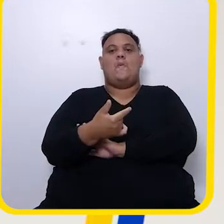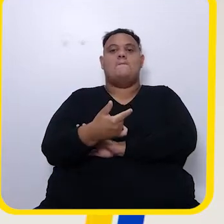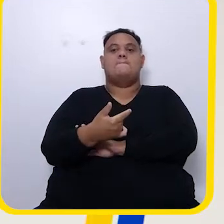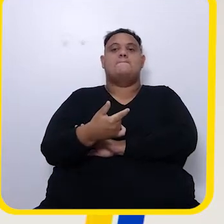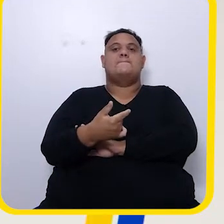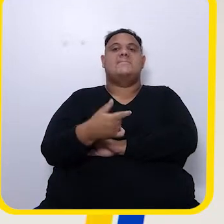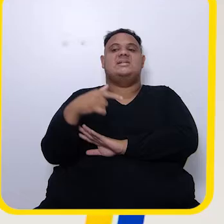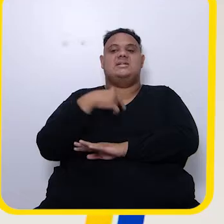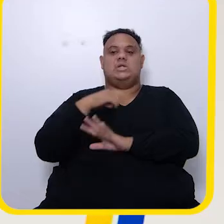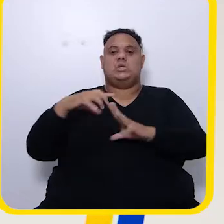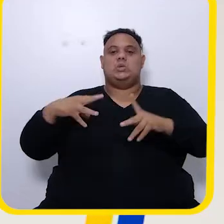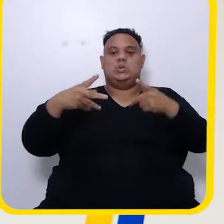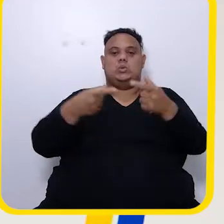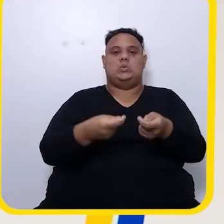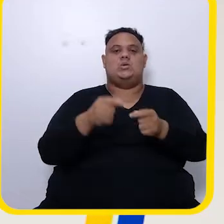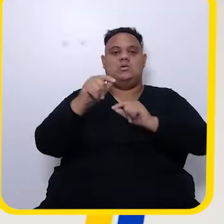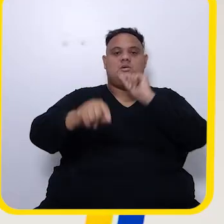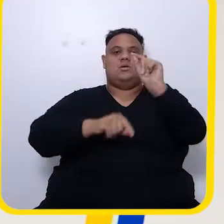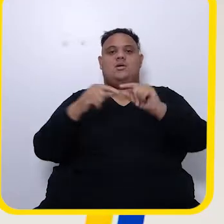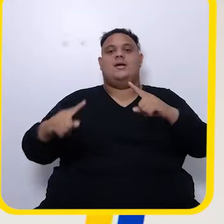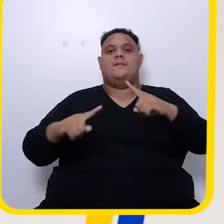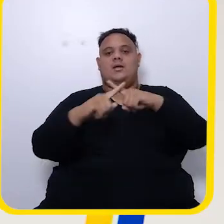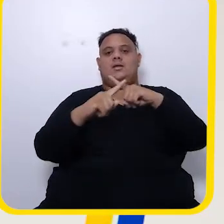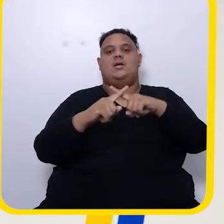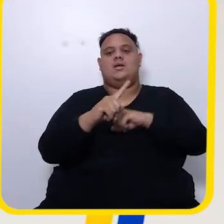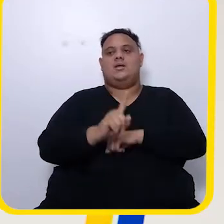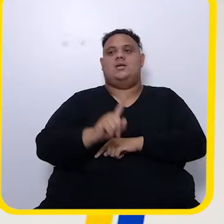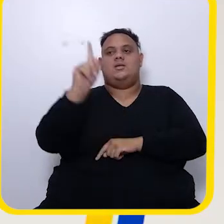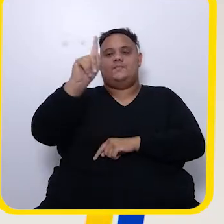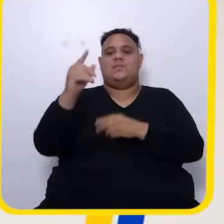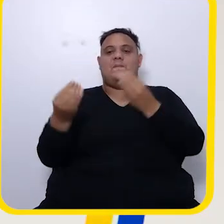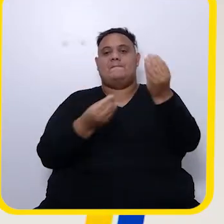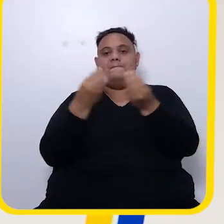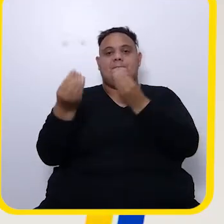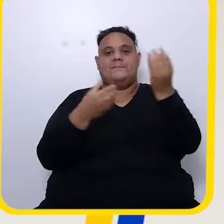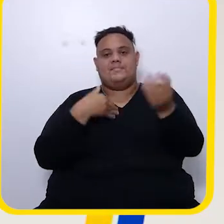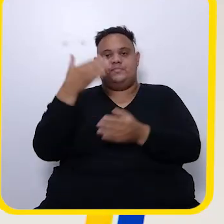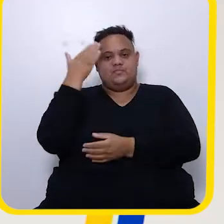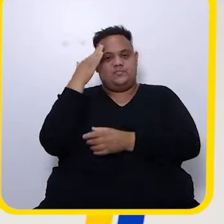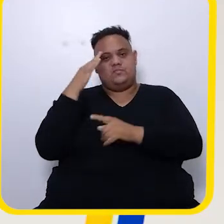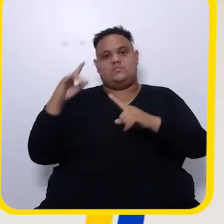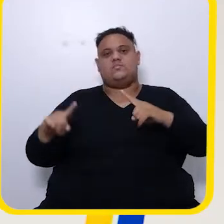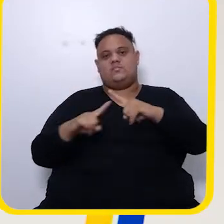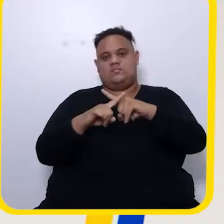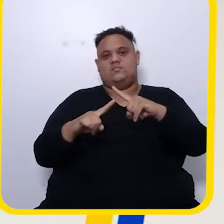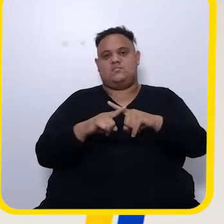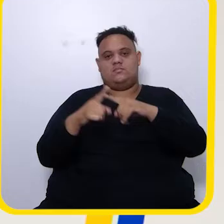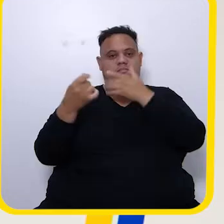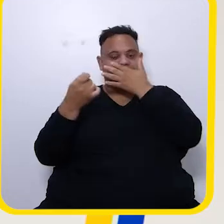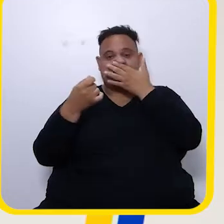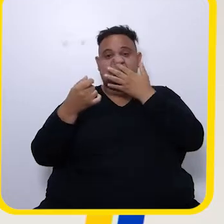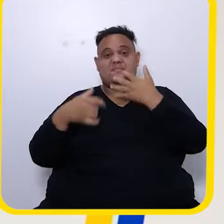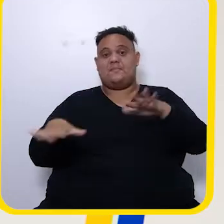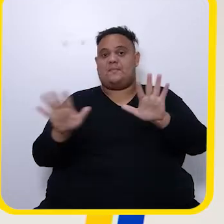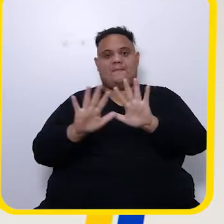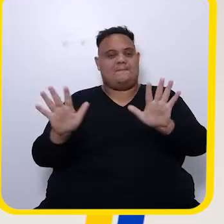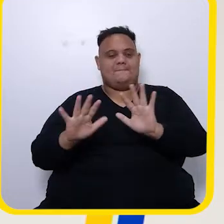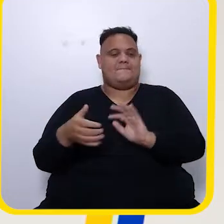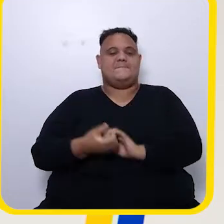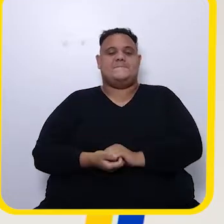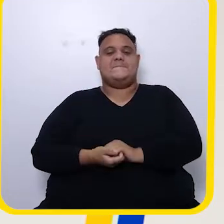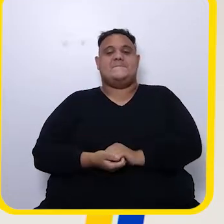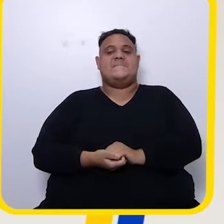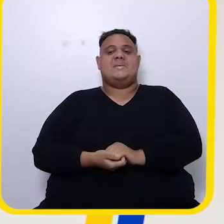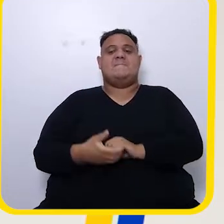Então, tudo isso vai ser multiplicado lá em cima. E como um elemento neutro na multiplicação, ele nem precisa aparecer. Pelo